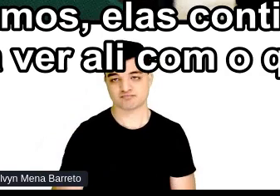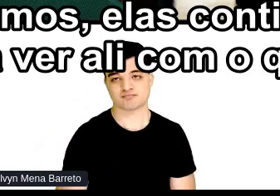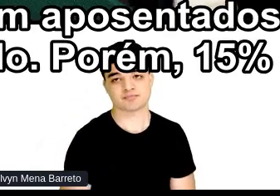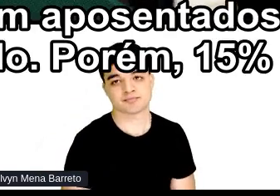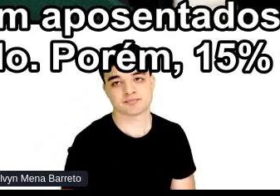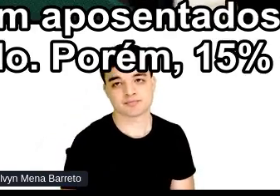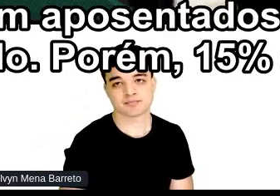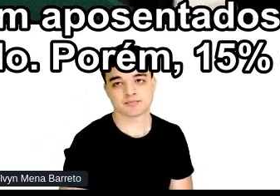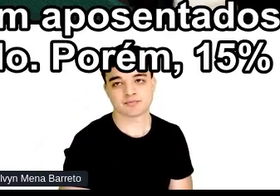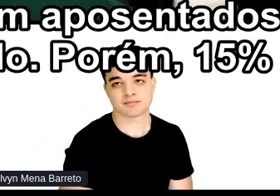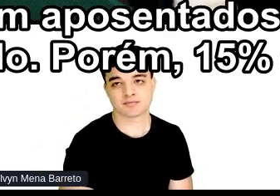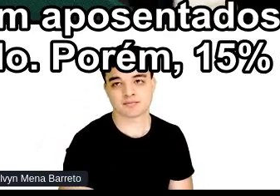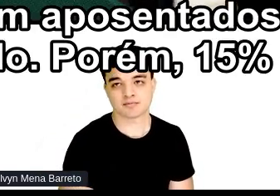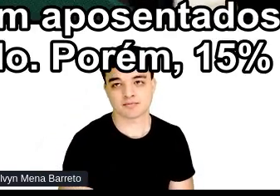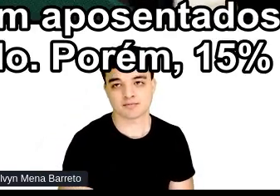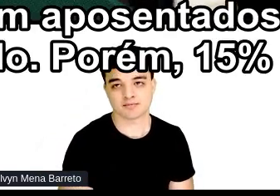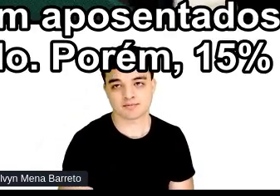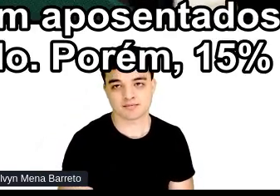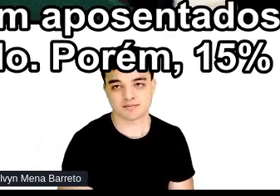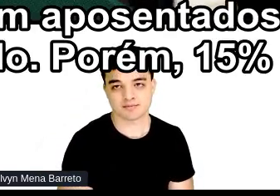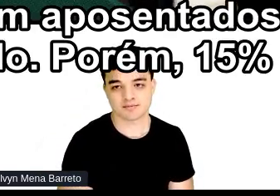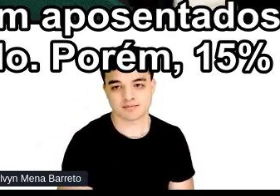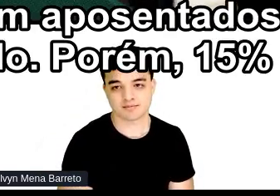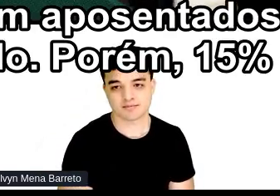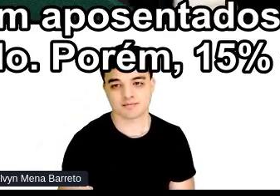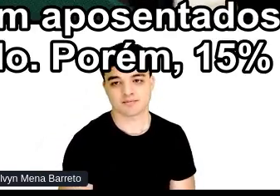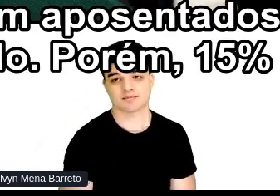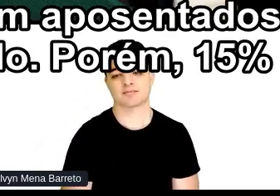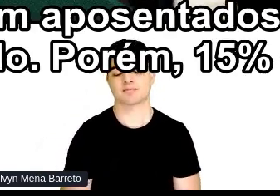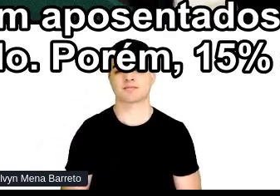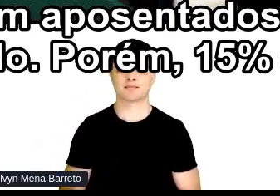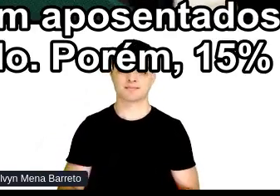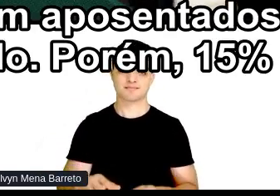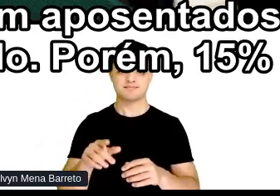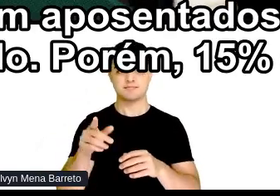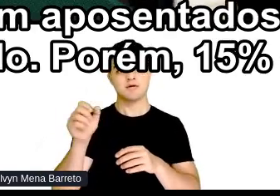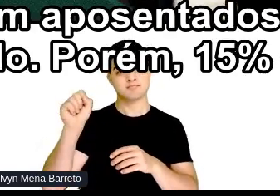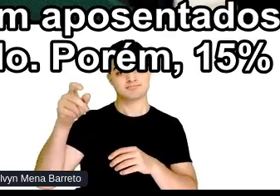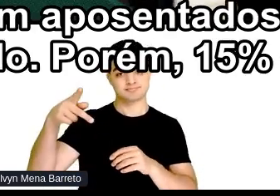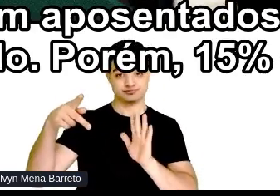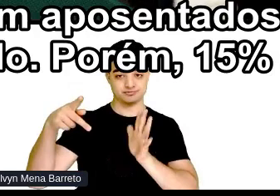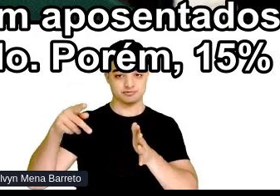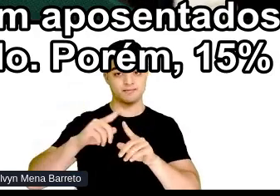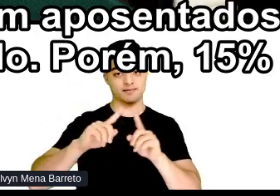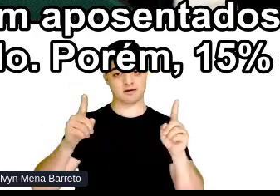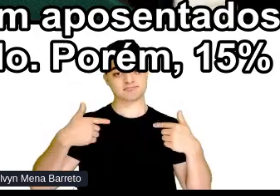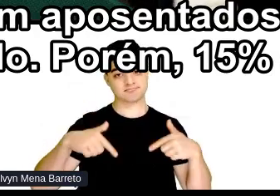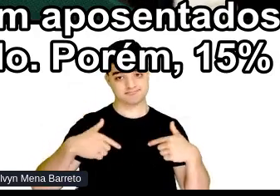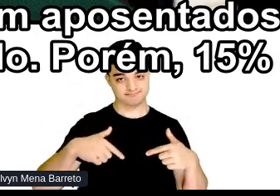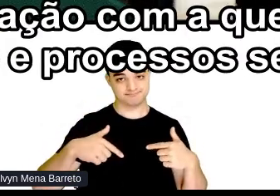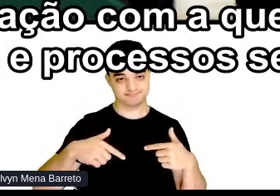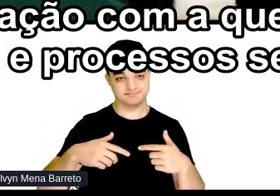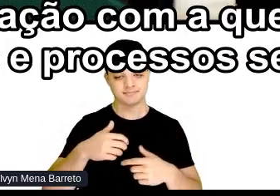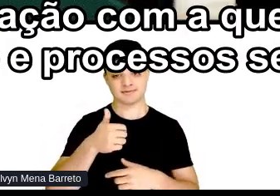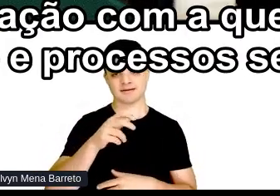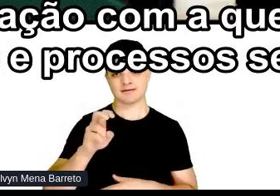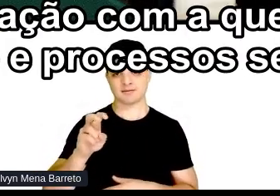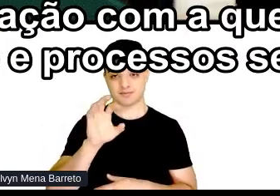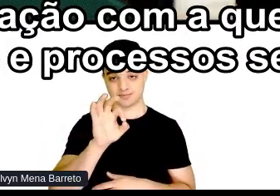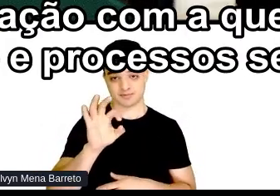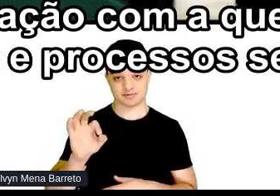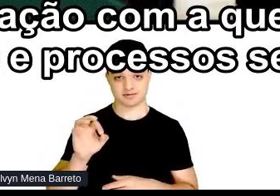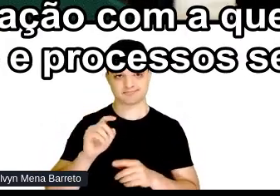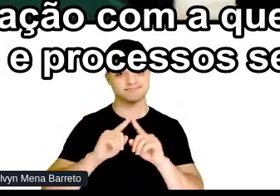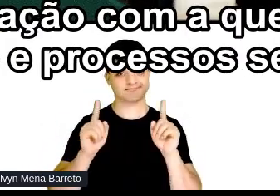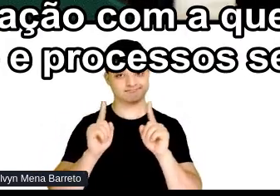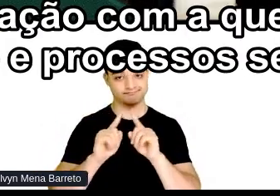gente entrevistou, que são já adeptas à tecnologia, elas foram introduzidas a internet através do trabalho delas. Então, quando elas estavam